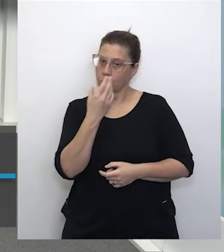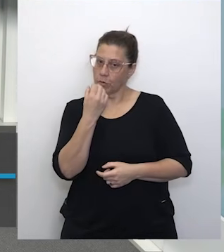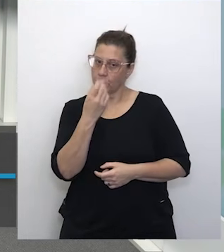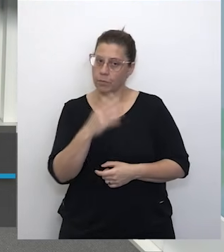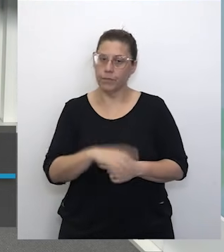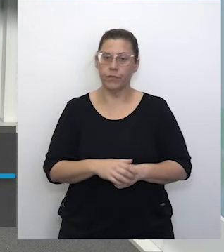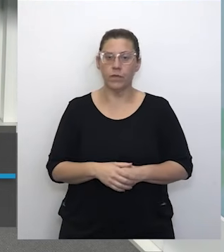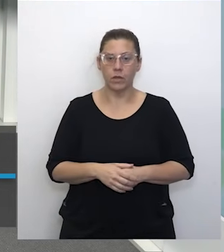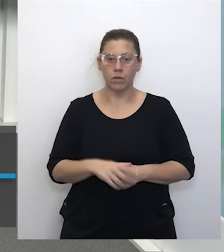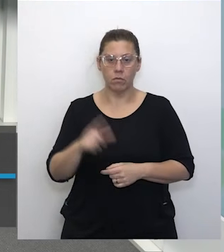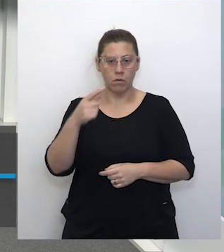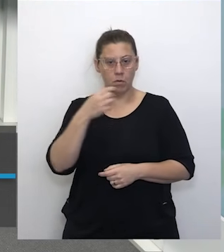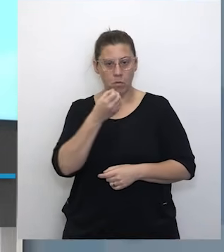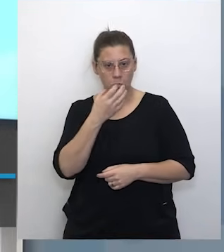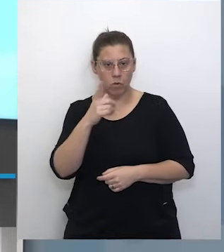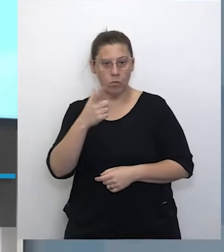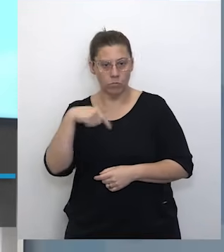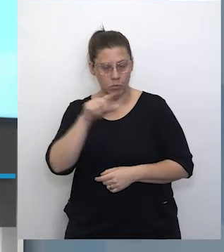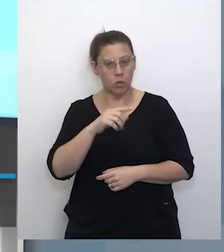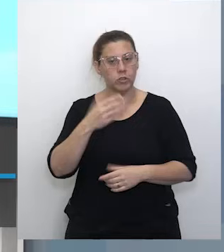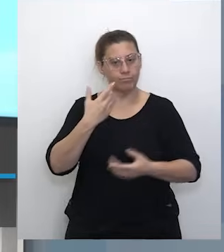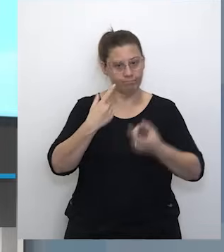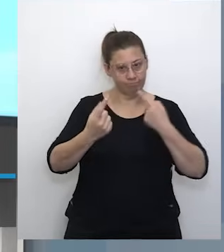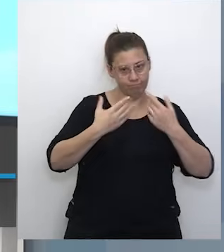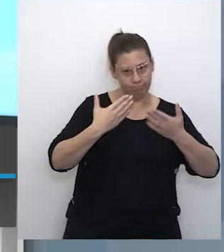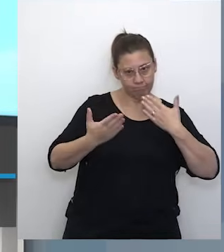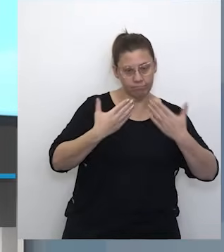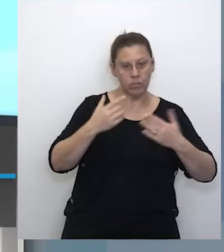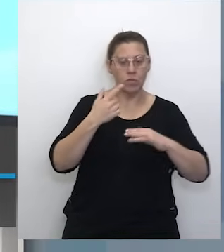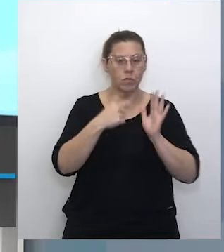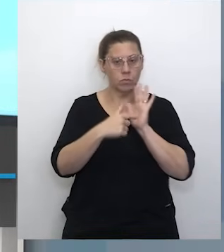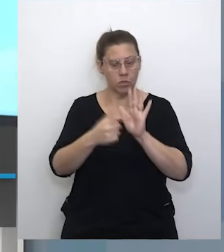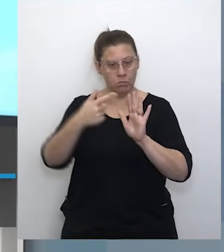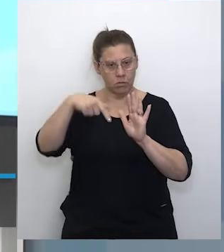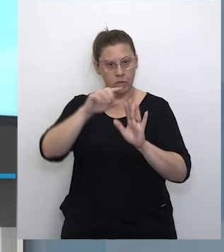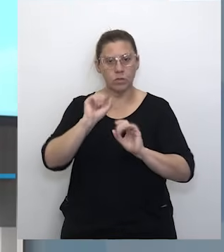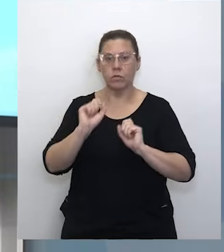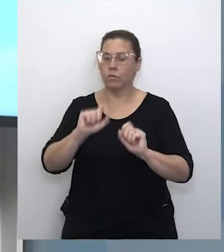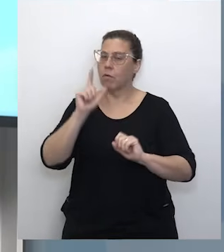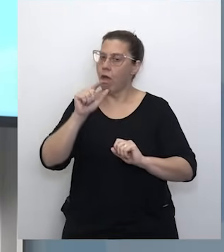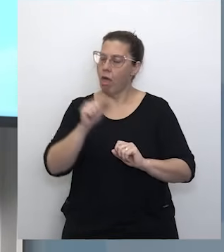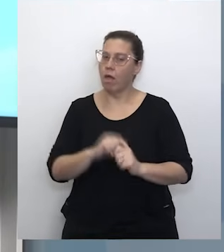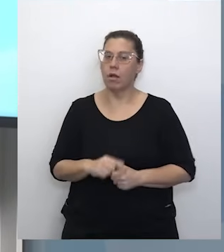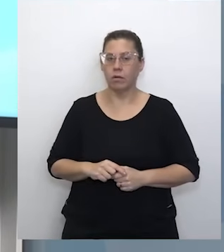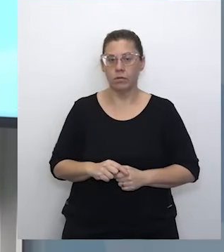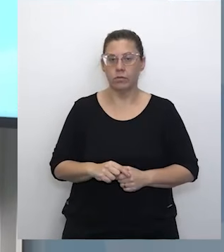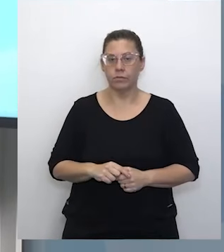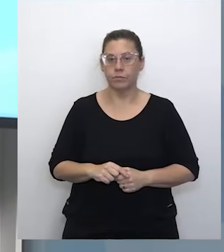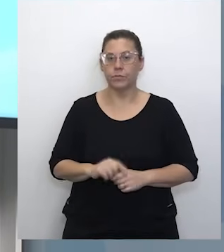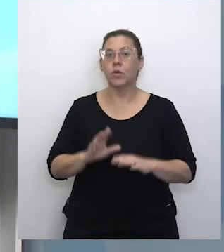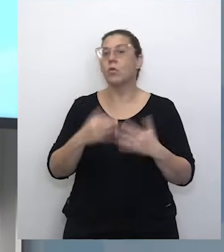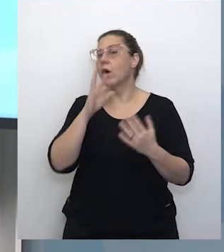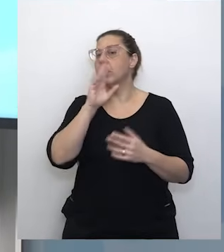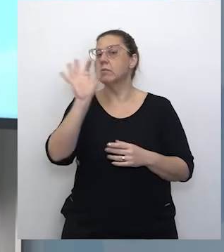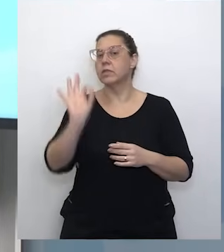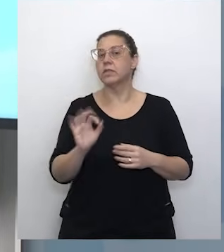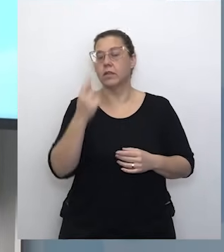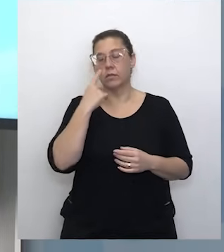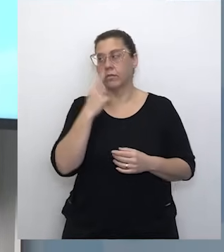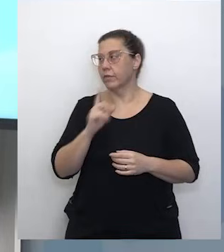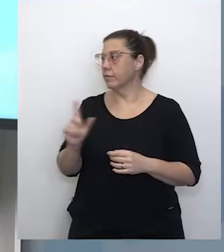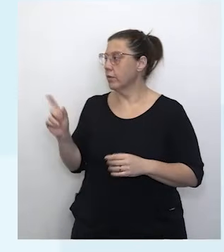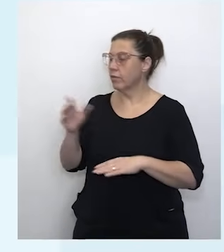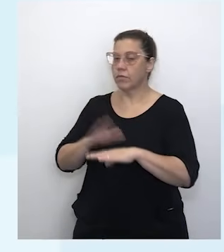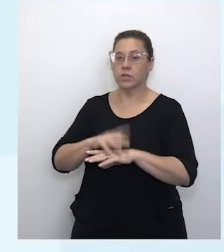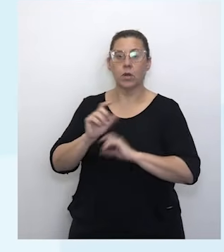né? Que bom que tem divergência, porque daí a gente pode discutir. Muito bom, verdade. Então vamos lá, vamos ver se é 1/10 ou se é 1/32, tá bom? Legal. Então o que